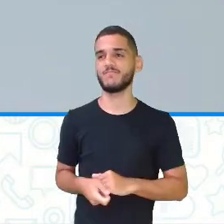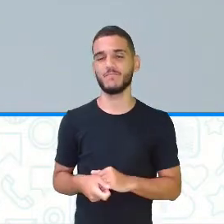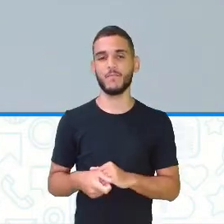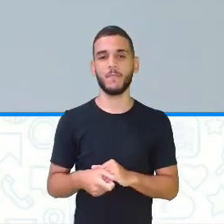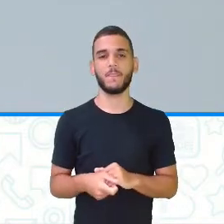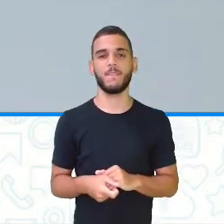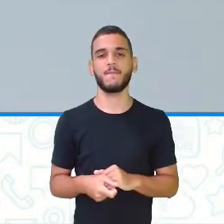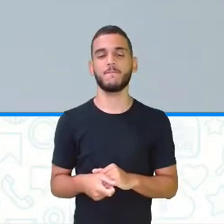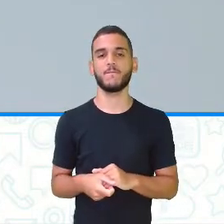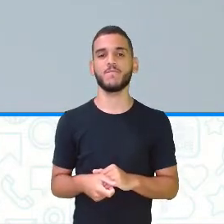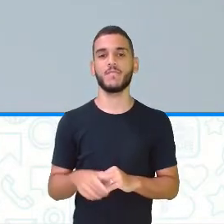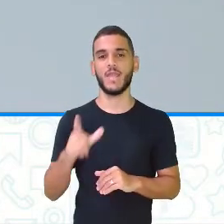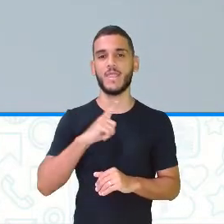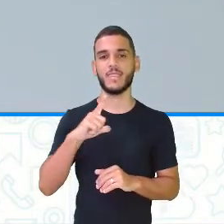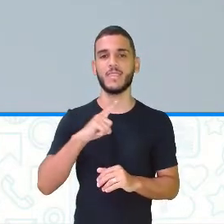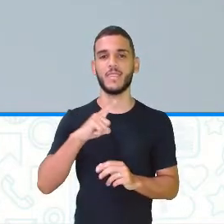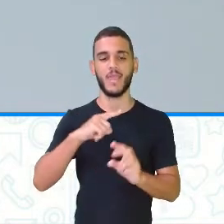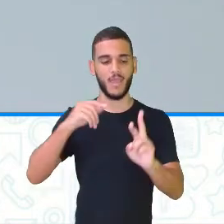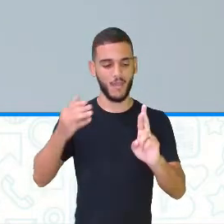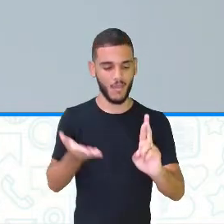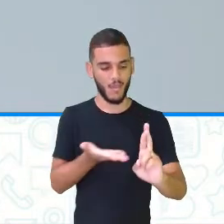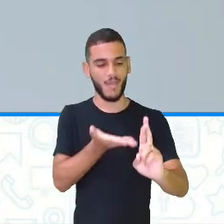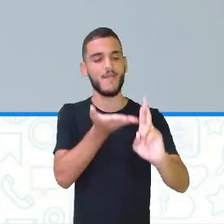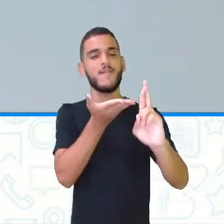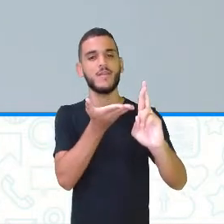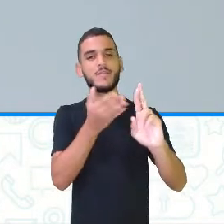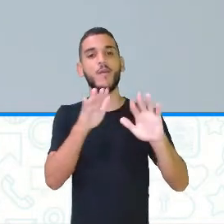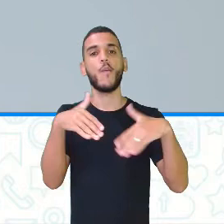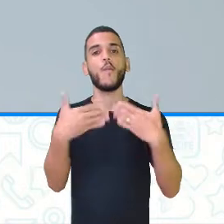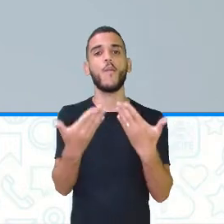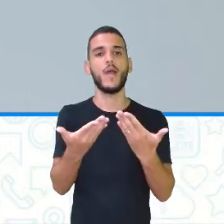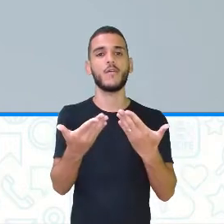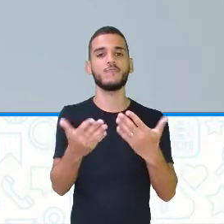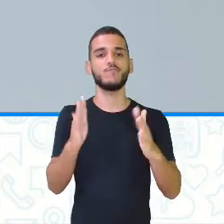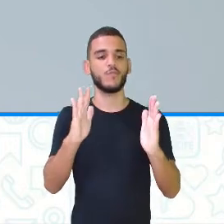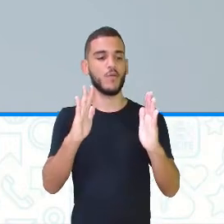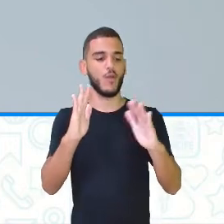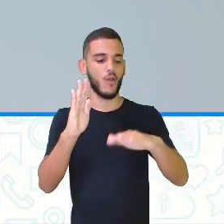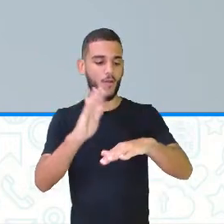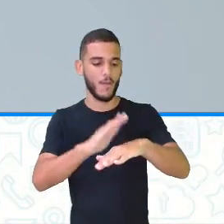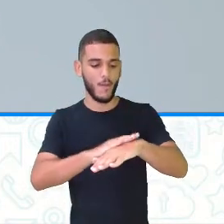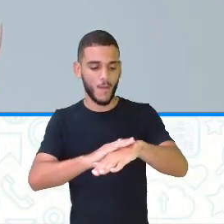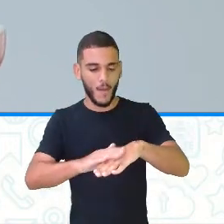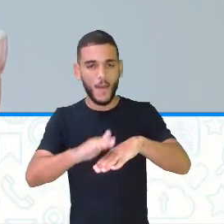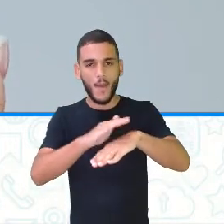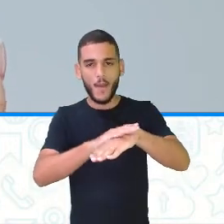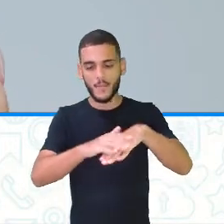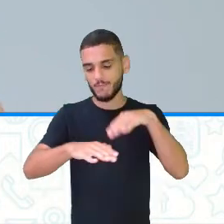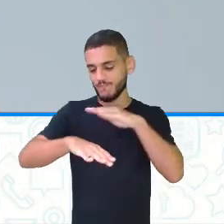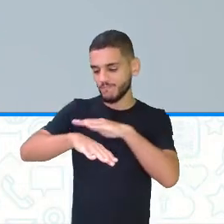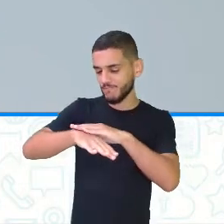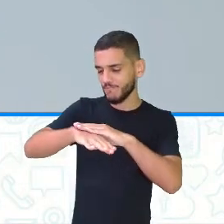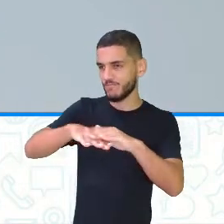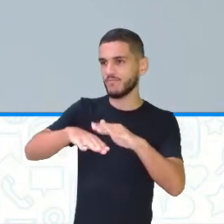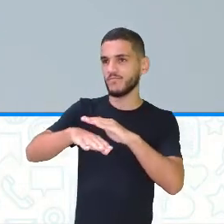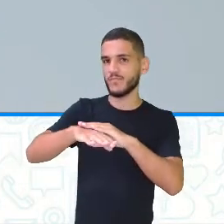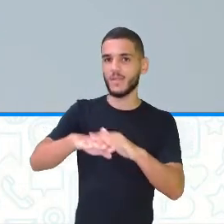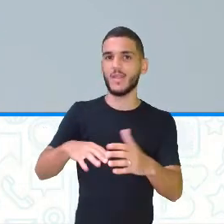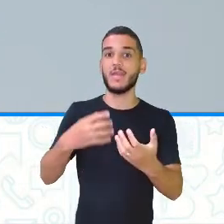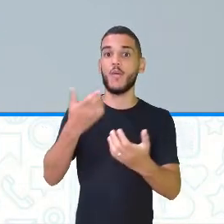o tato. Quando a gente pega a nossa palma da mão e passa assim, ó, pela nossa pele, a gente já consegue